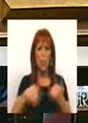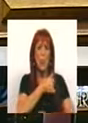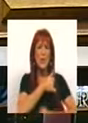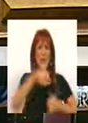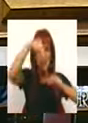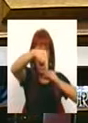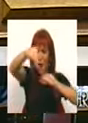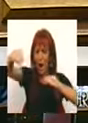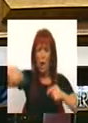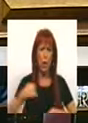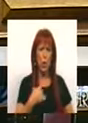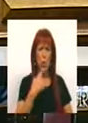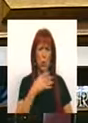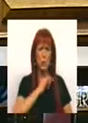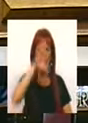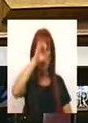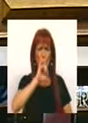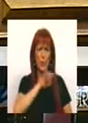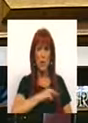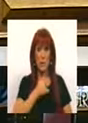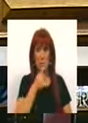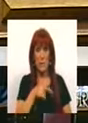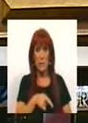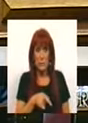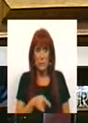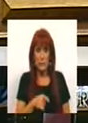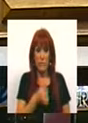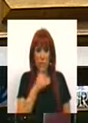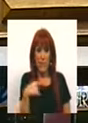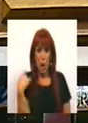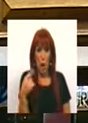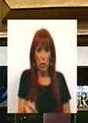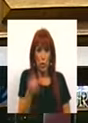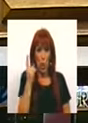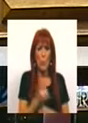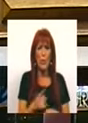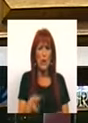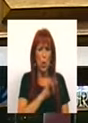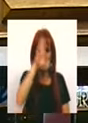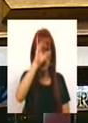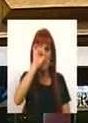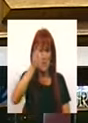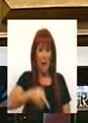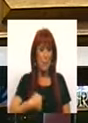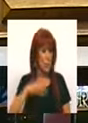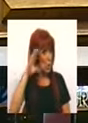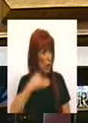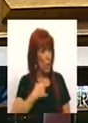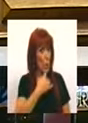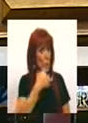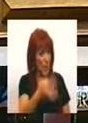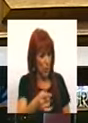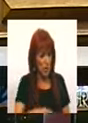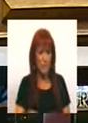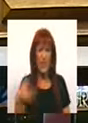urbana. Devo dizer, Sr. Ministro, que provavelmente esta medida nem sequer seria uma medida original, porque como o Sr. Ministro sabe, se não sabe, digo-lhe eu,